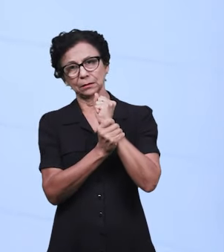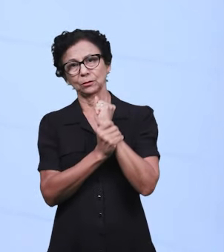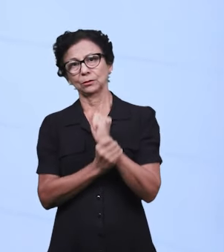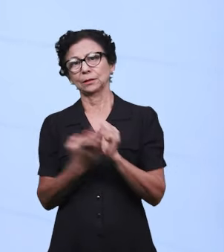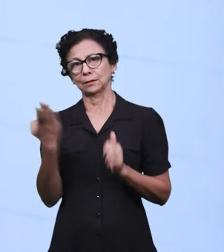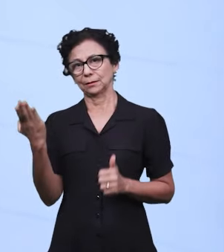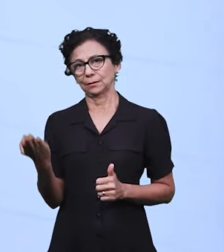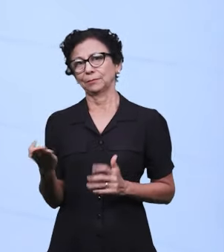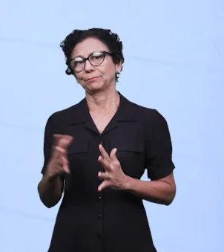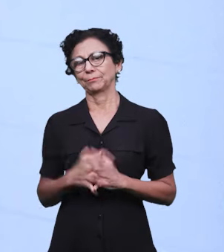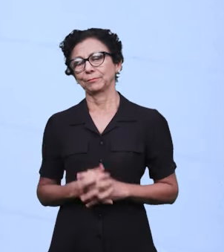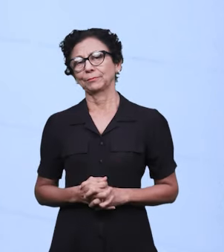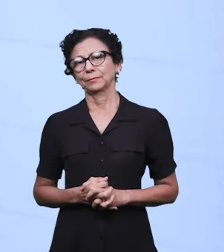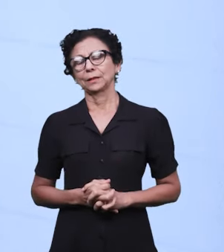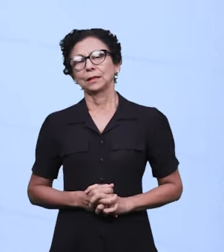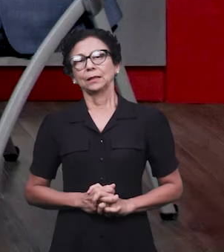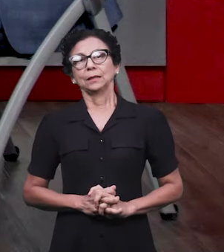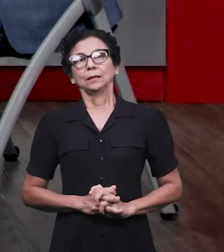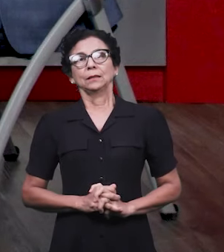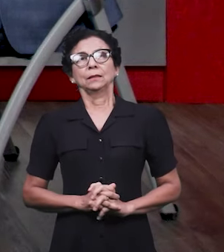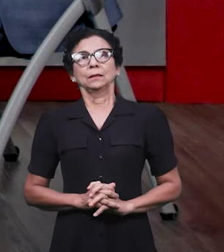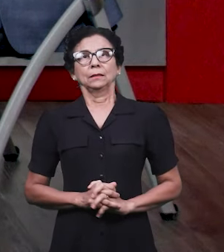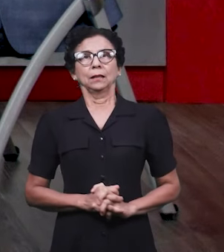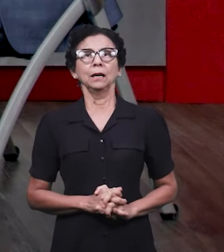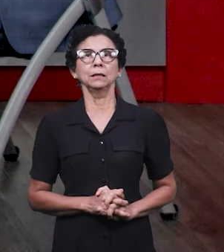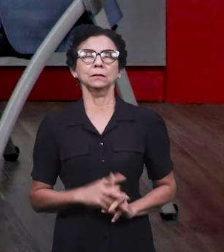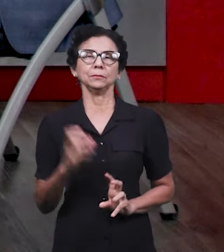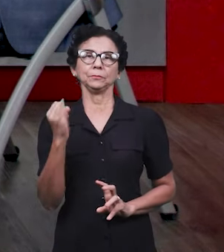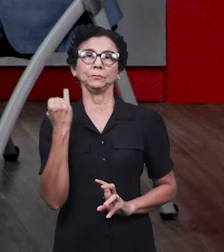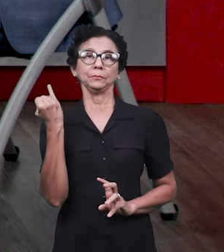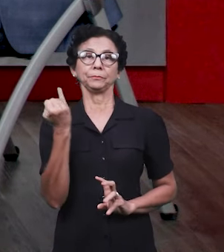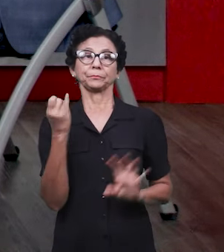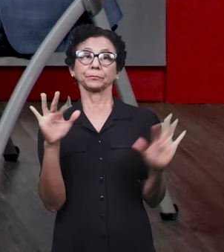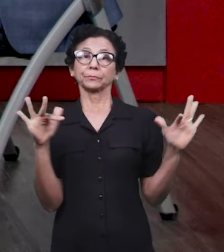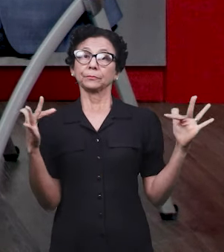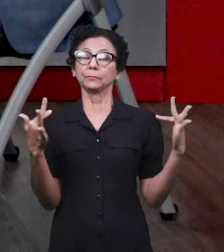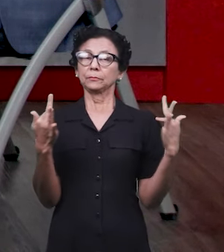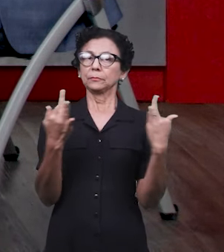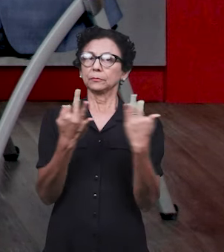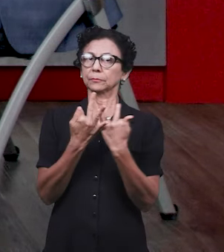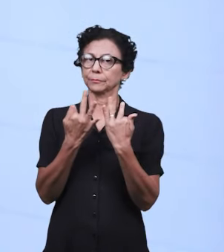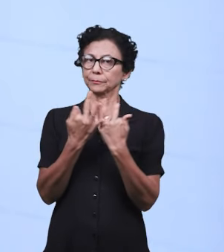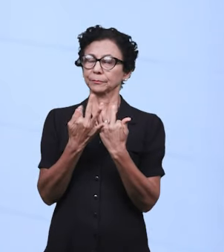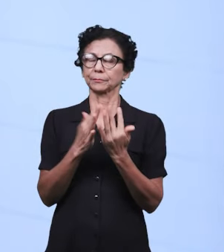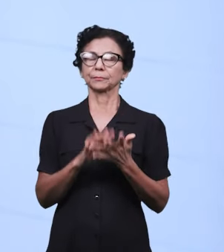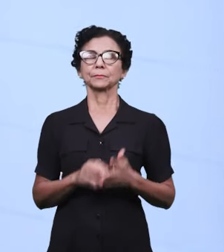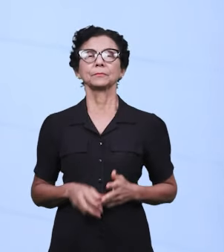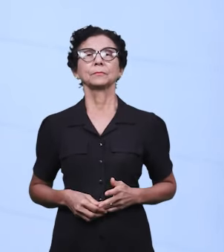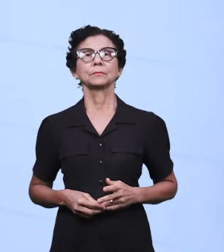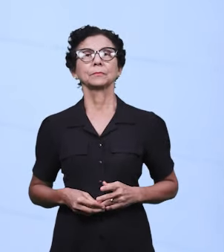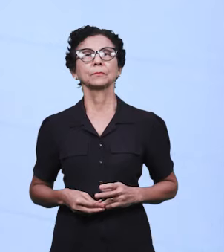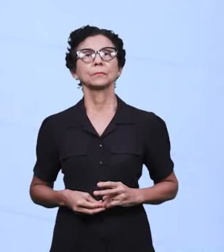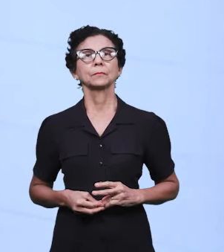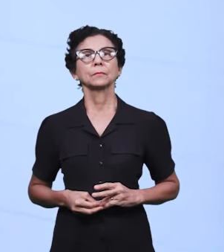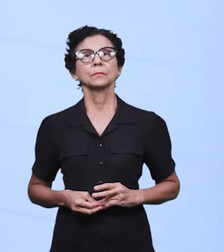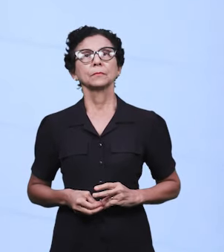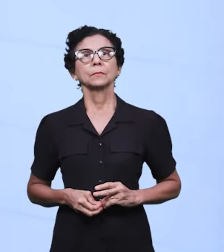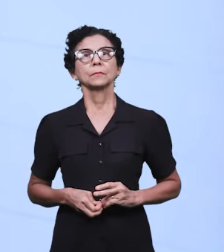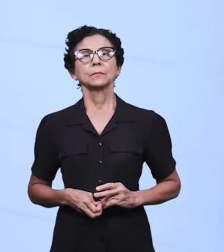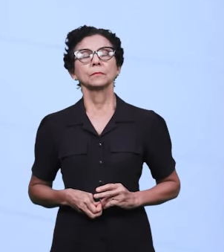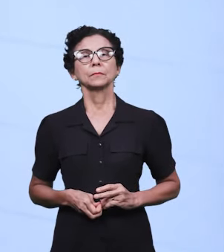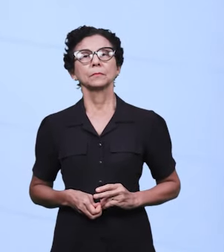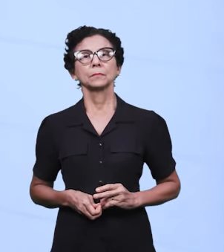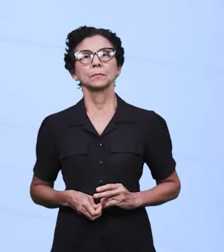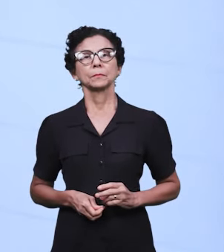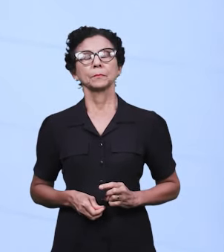desse idoso, né? É importante que a família, né, esteja junto e muito cuidando. Importante, exatamente. Um outro